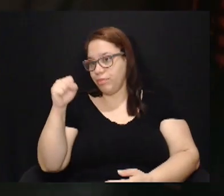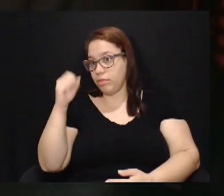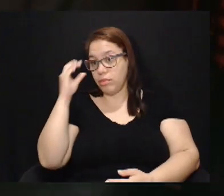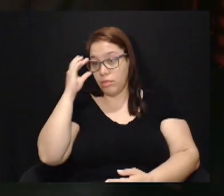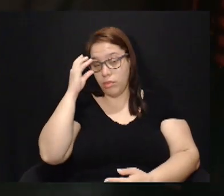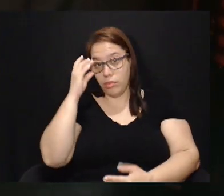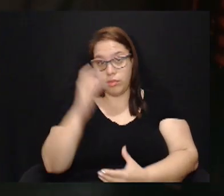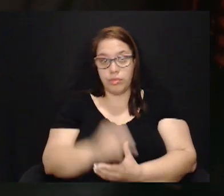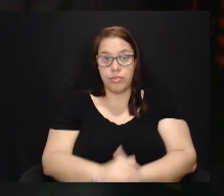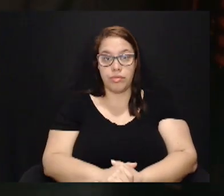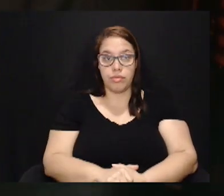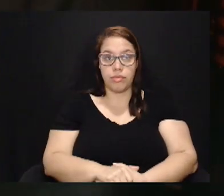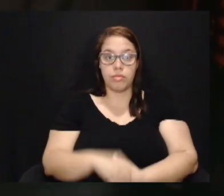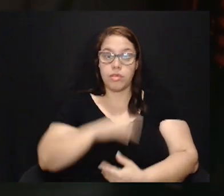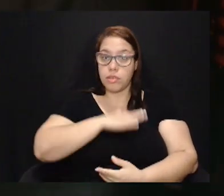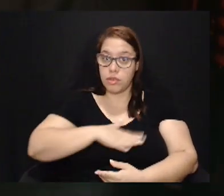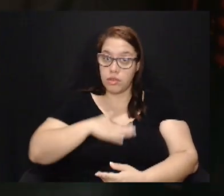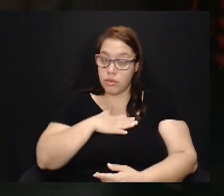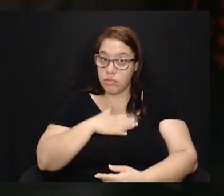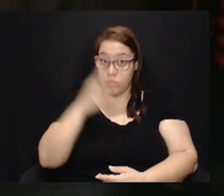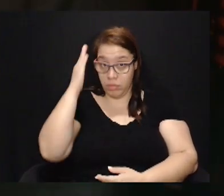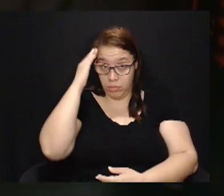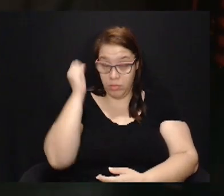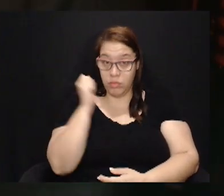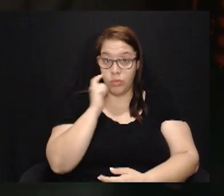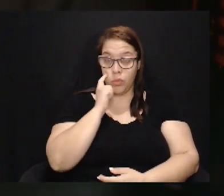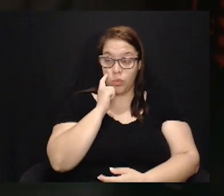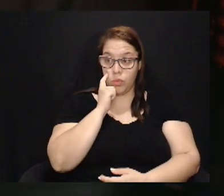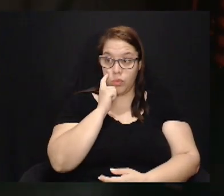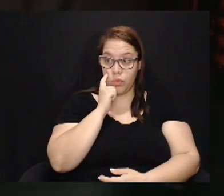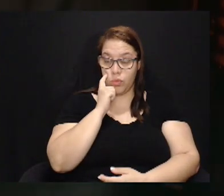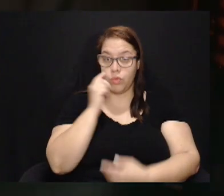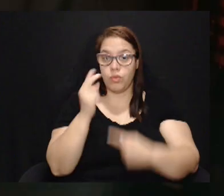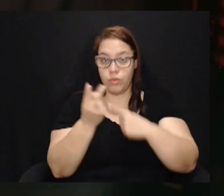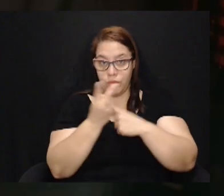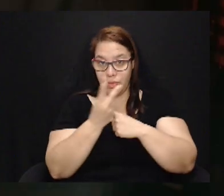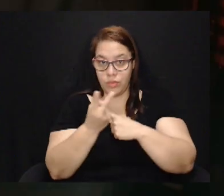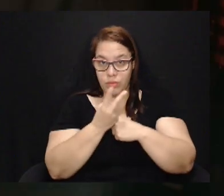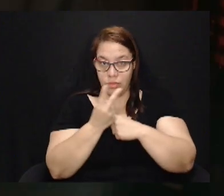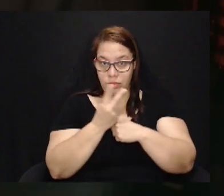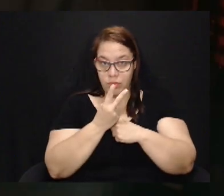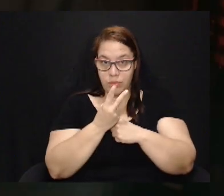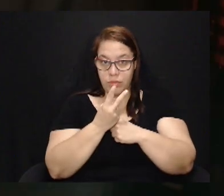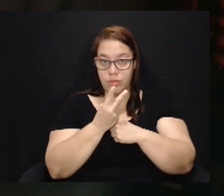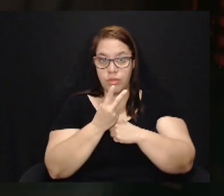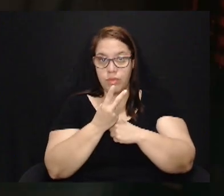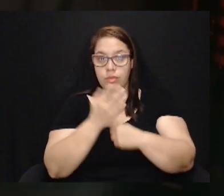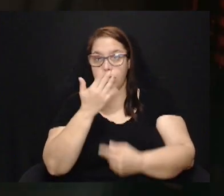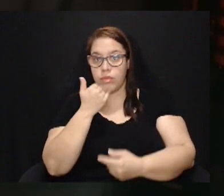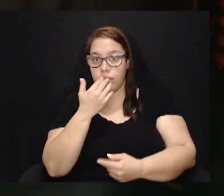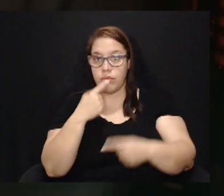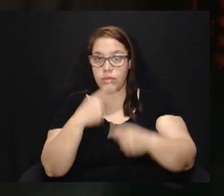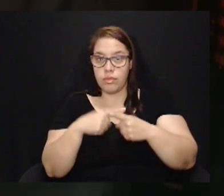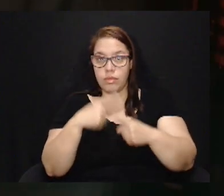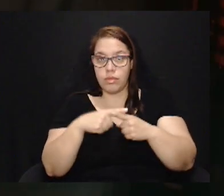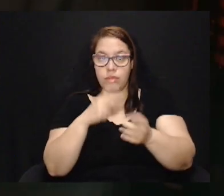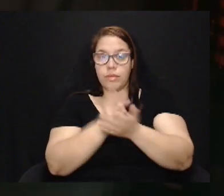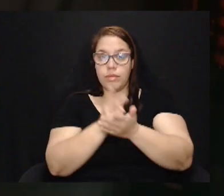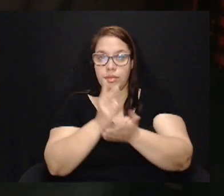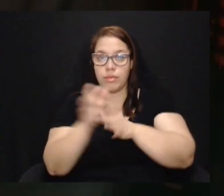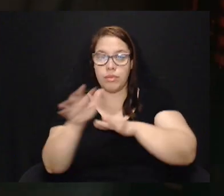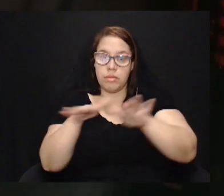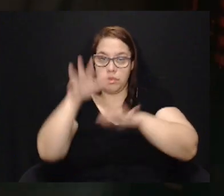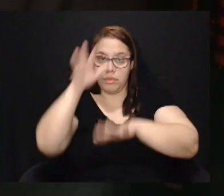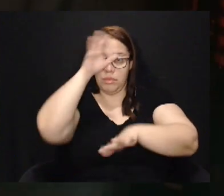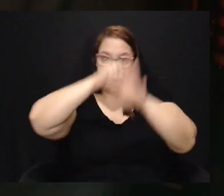em prazer, você sabe que eu tenho me cuidado muito nessa questão de alimentação, porque sempre é momento de aprender, sempre é